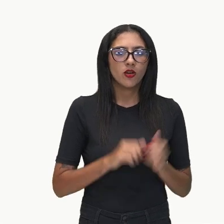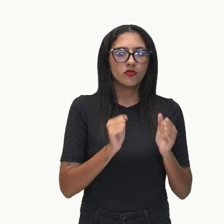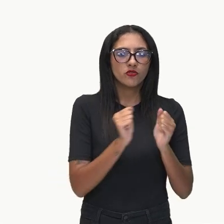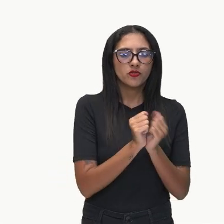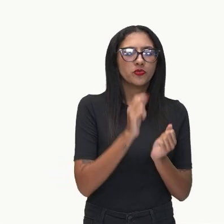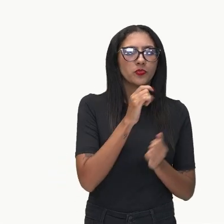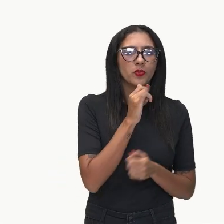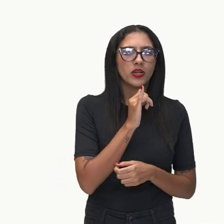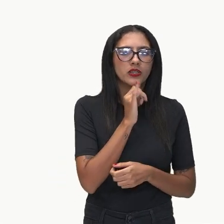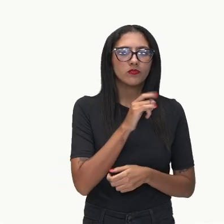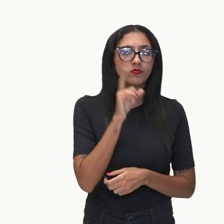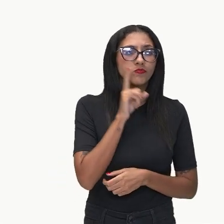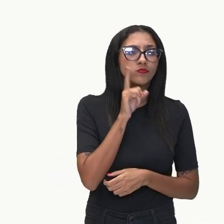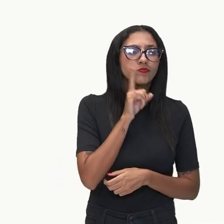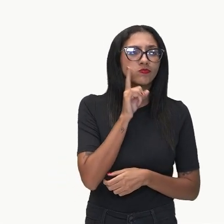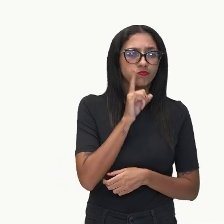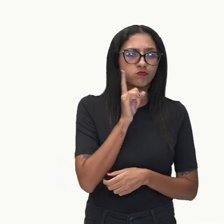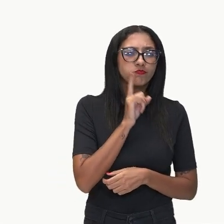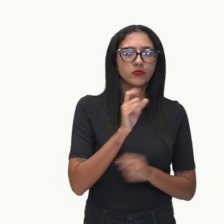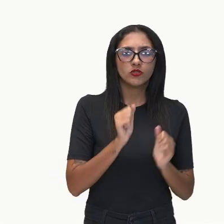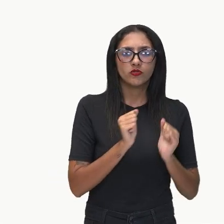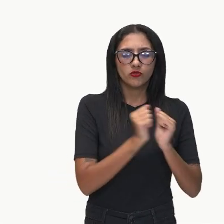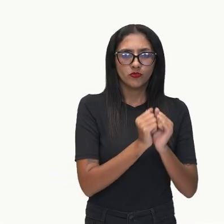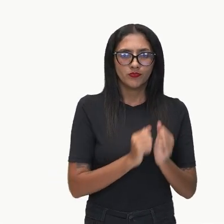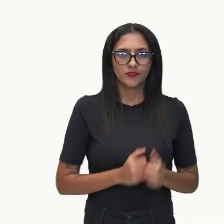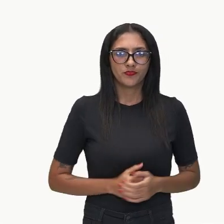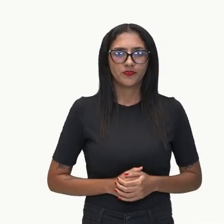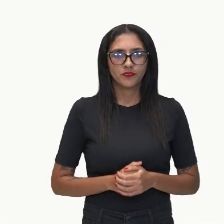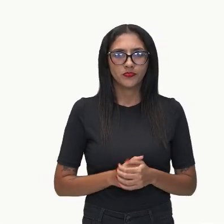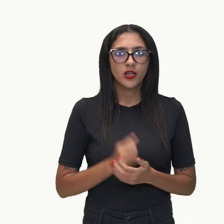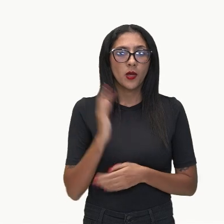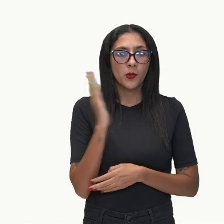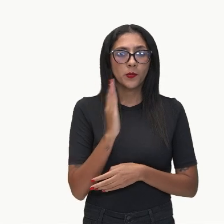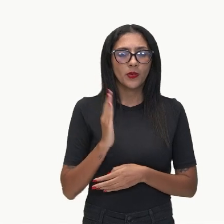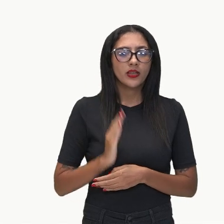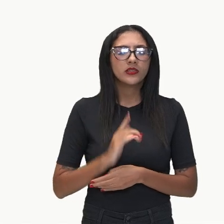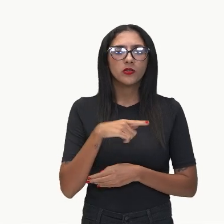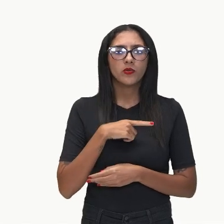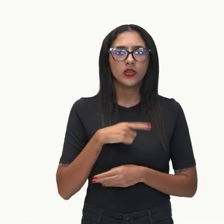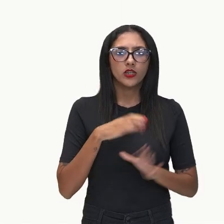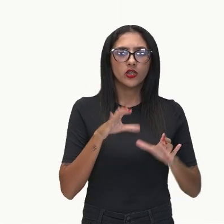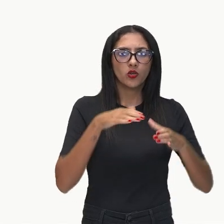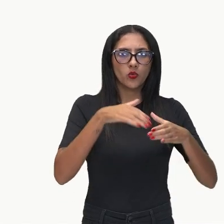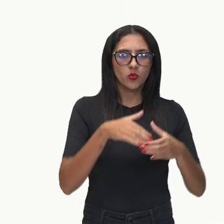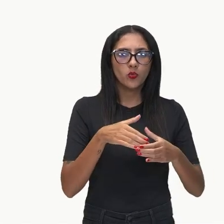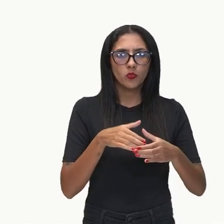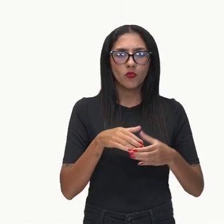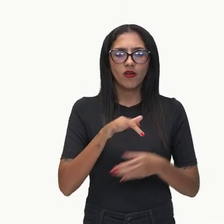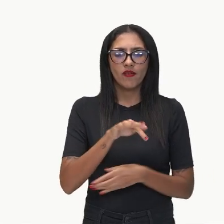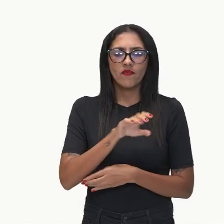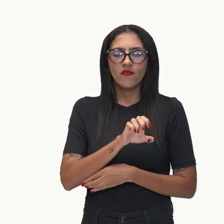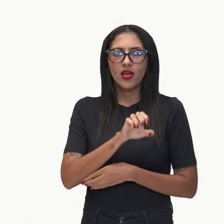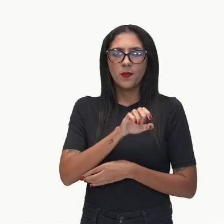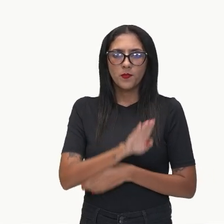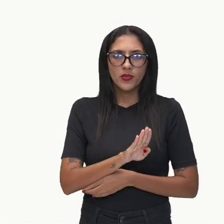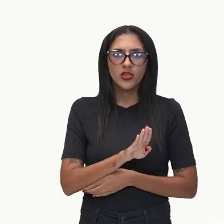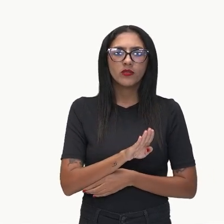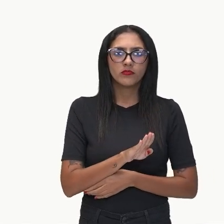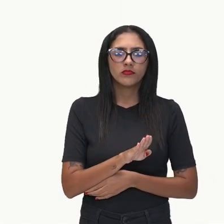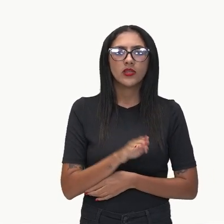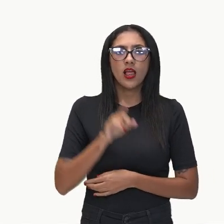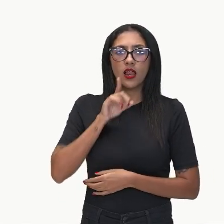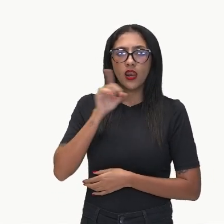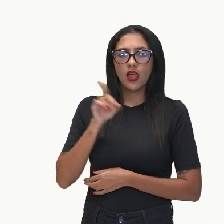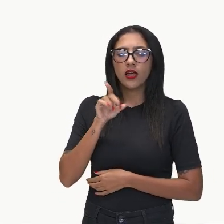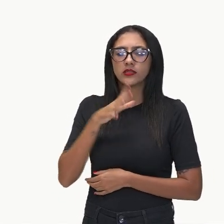como representante principal. O Brasil enviou a FEB, que era a Força Expedicionária Brasileira, para combater na